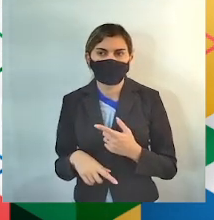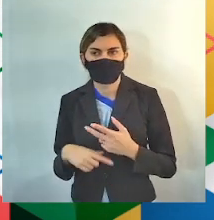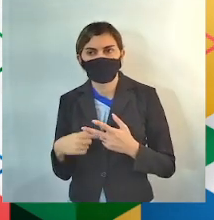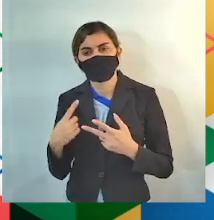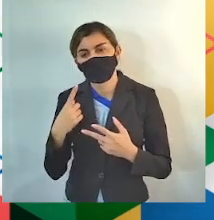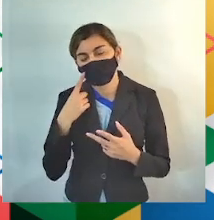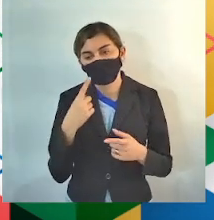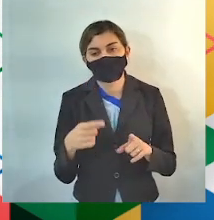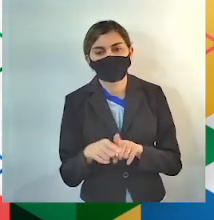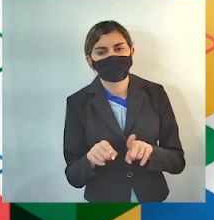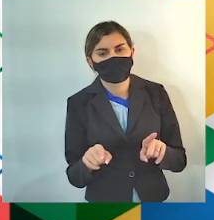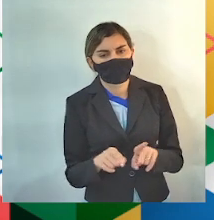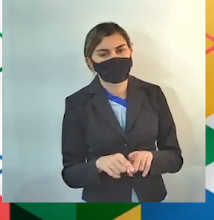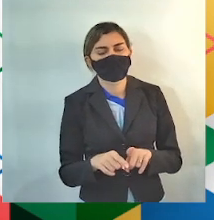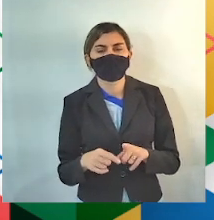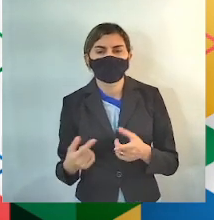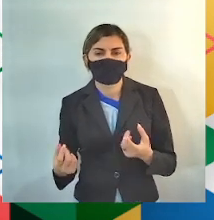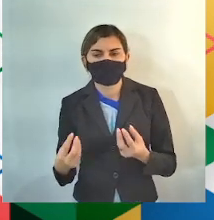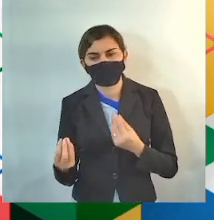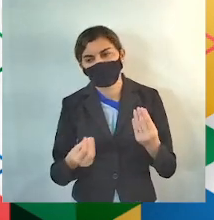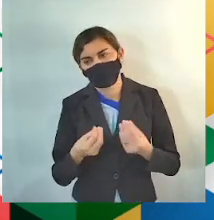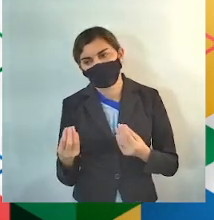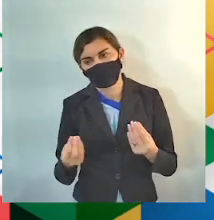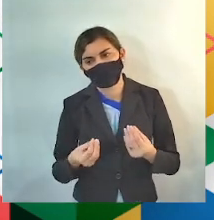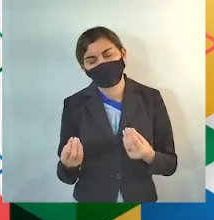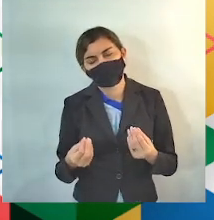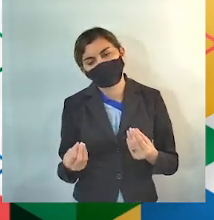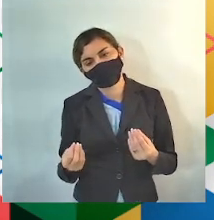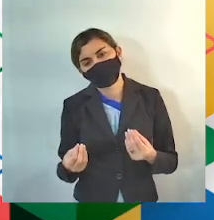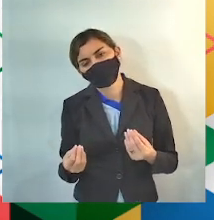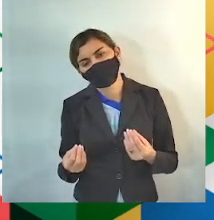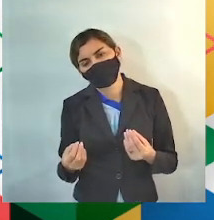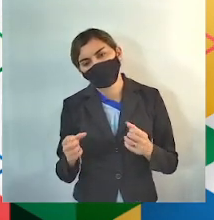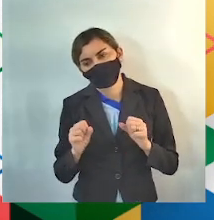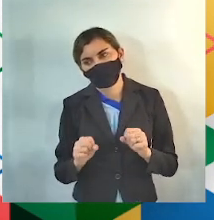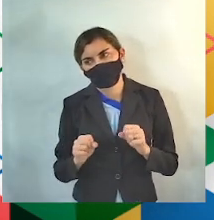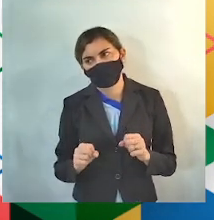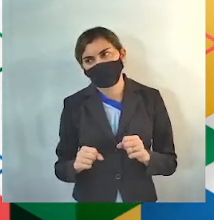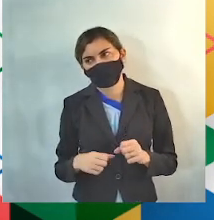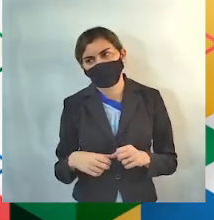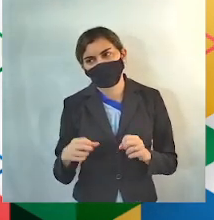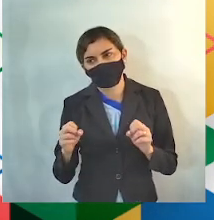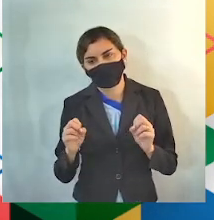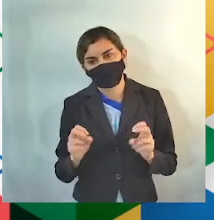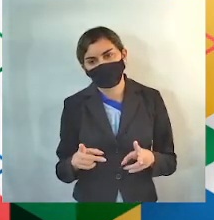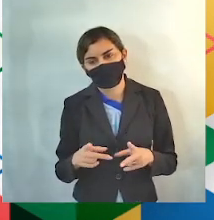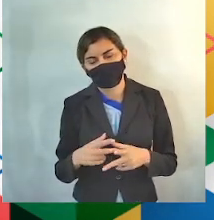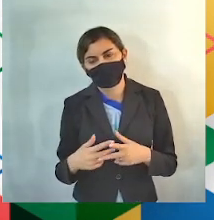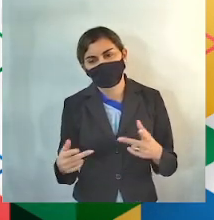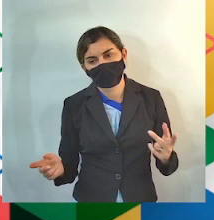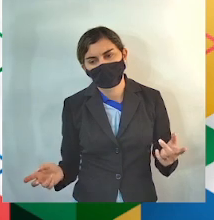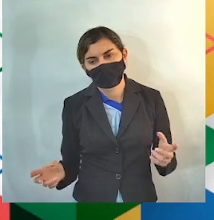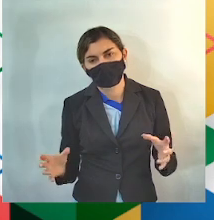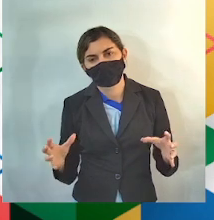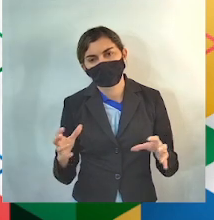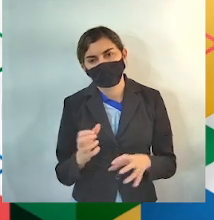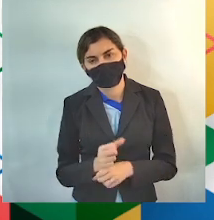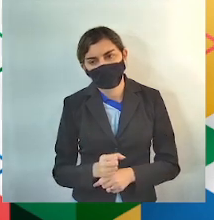Veja também a questão da presença do verbo there to be. Very important, porque em situações de